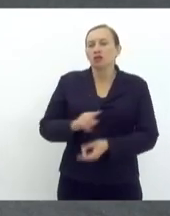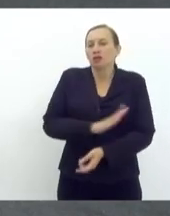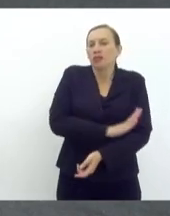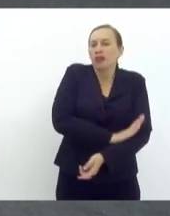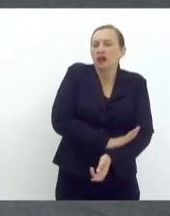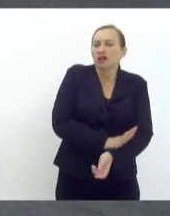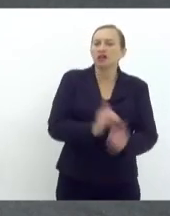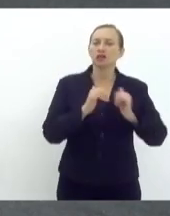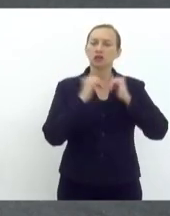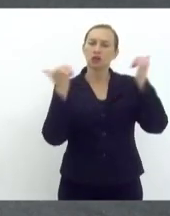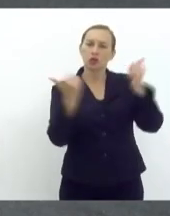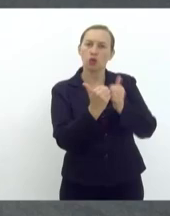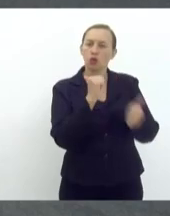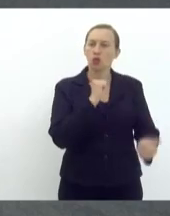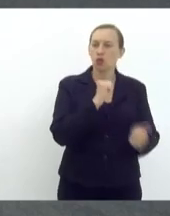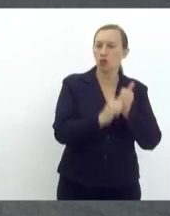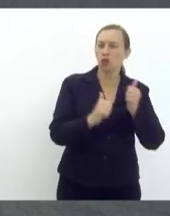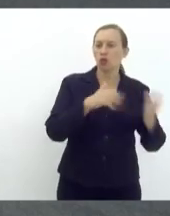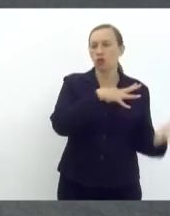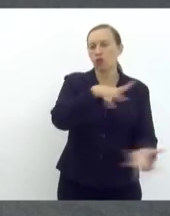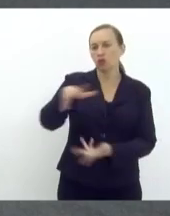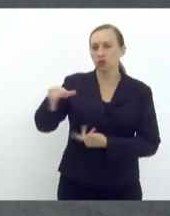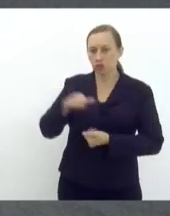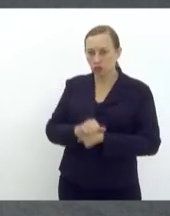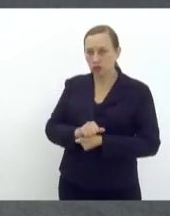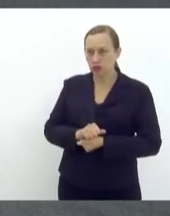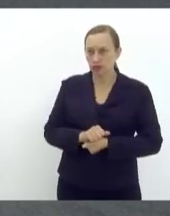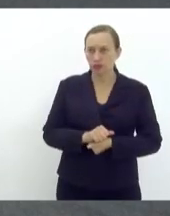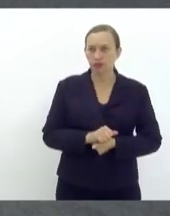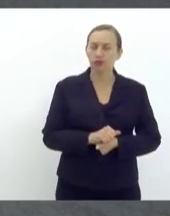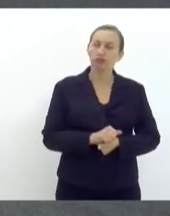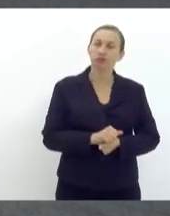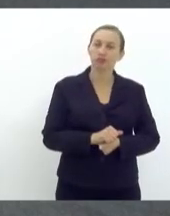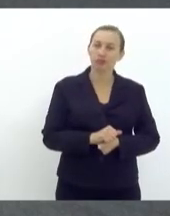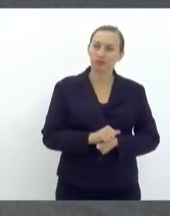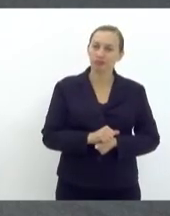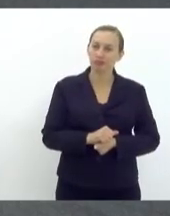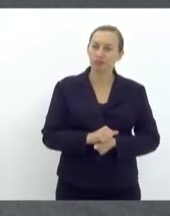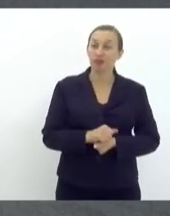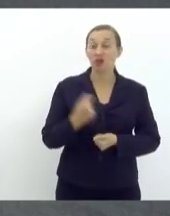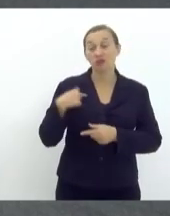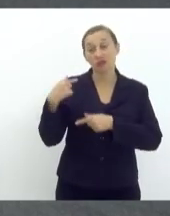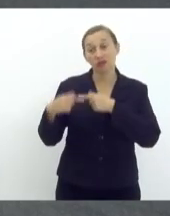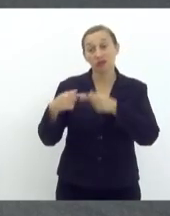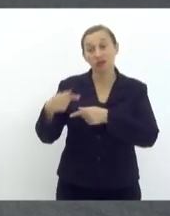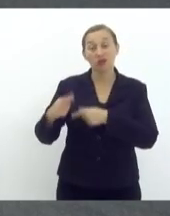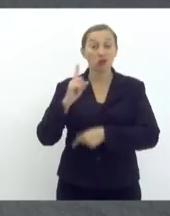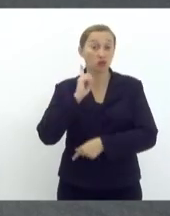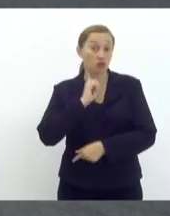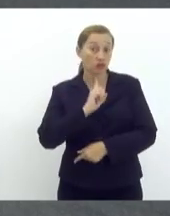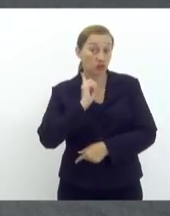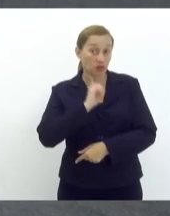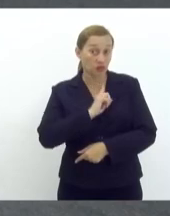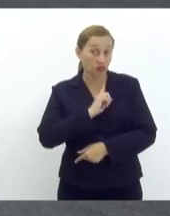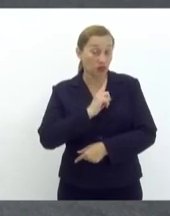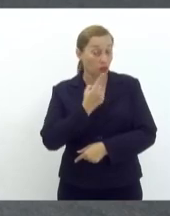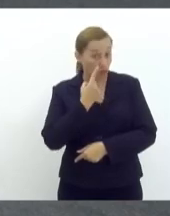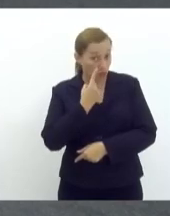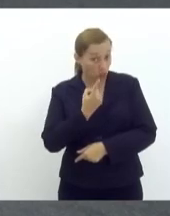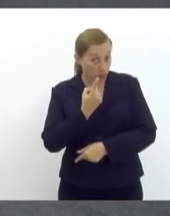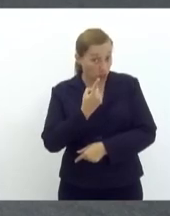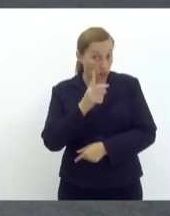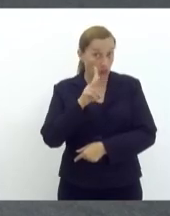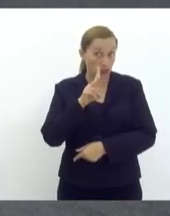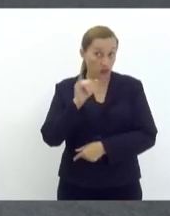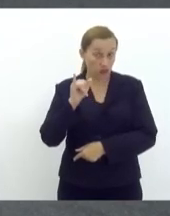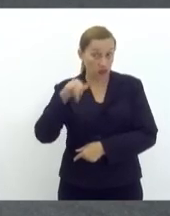estádios de futebol do mundo inteiro eu sou de uma né de uma geração de flamenguistas que viu no